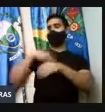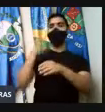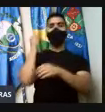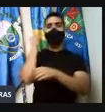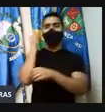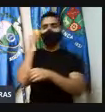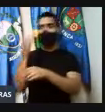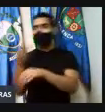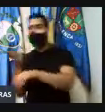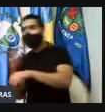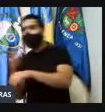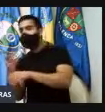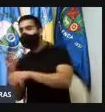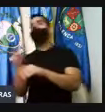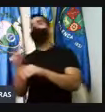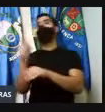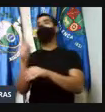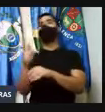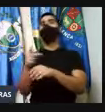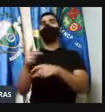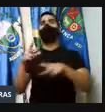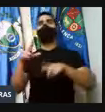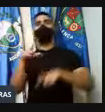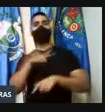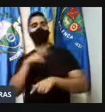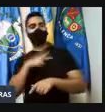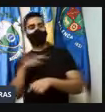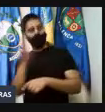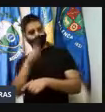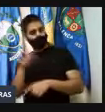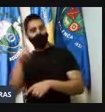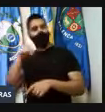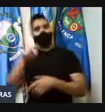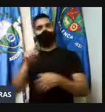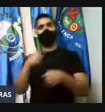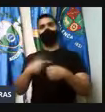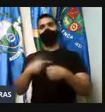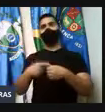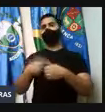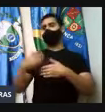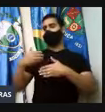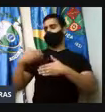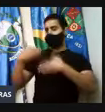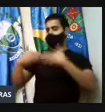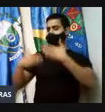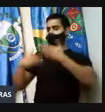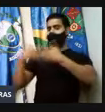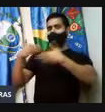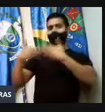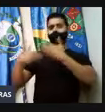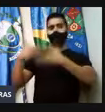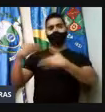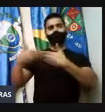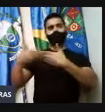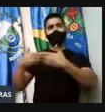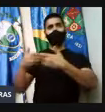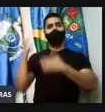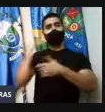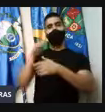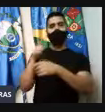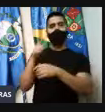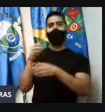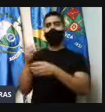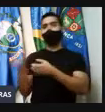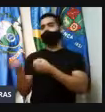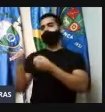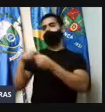dinheiro na iniciativa privada, aplique aqui e, ao longo do tempo da permanência dela aqui, ela vai buscando esse dinheiro